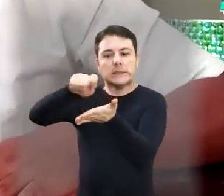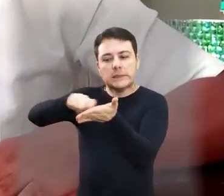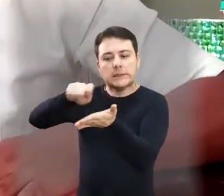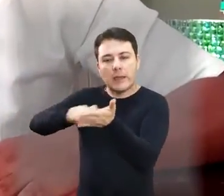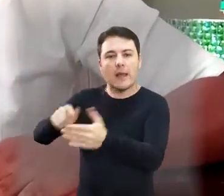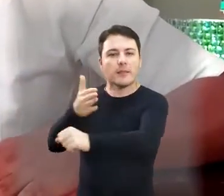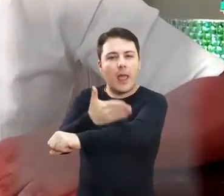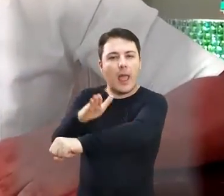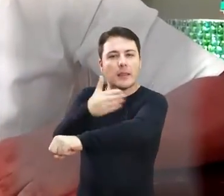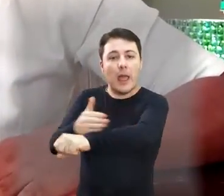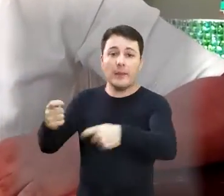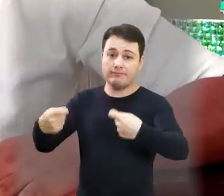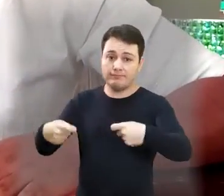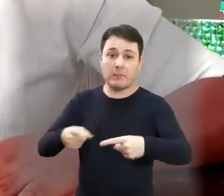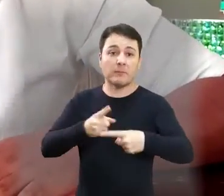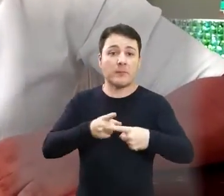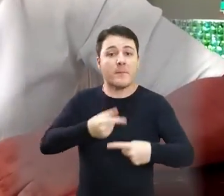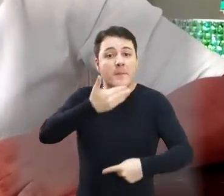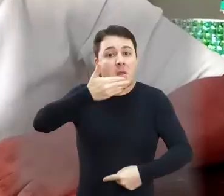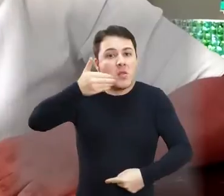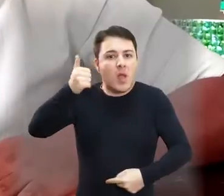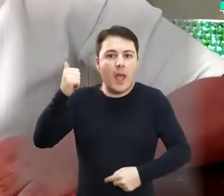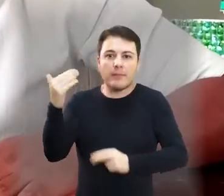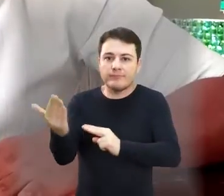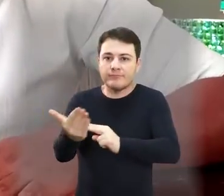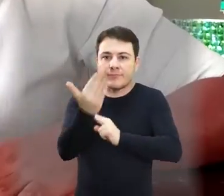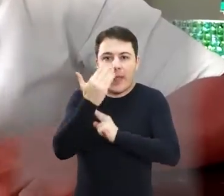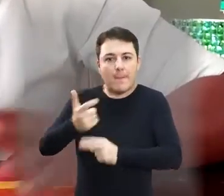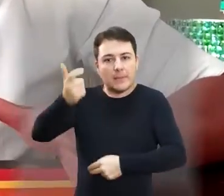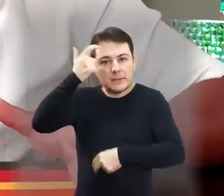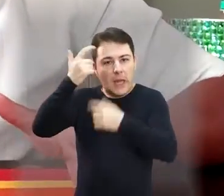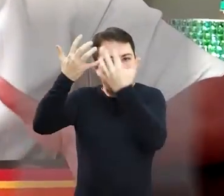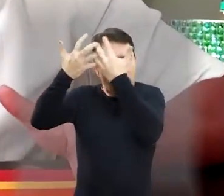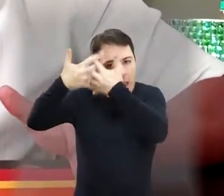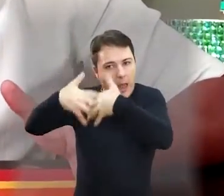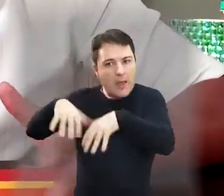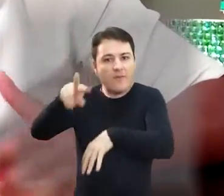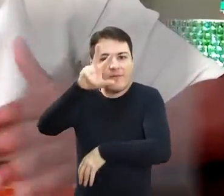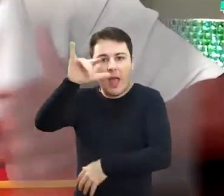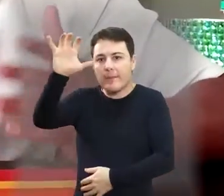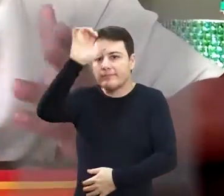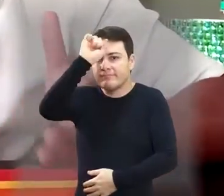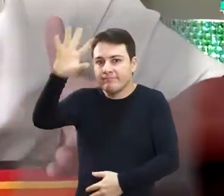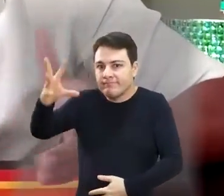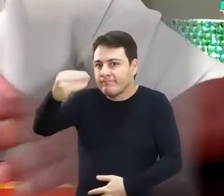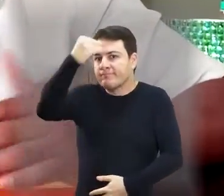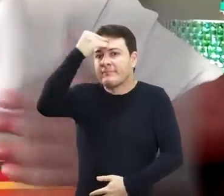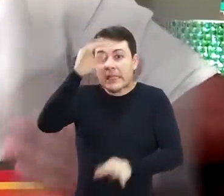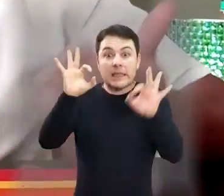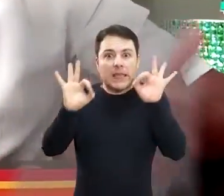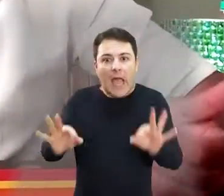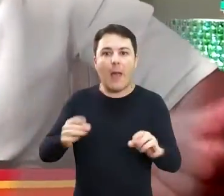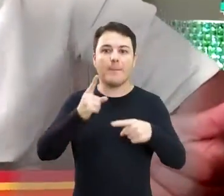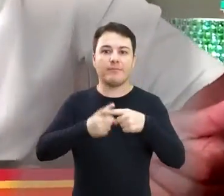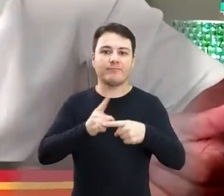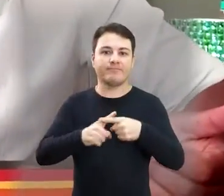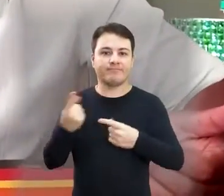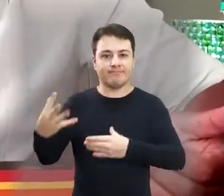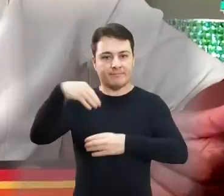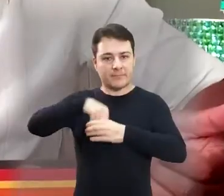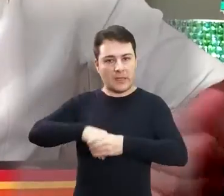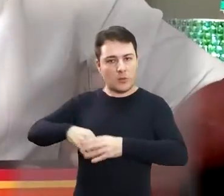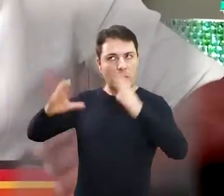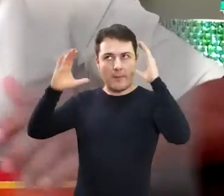após faça exercícios sobre aquele conteúdo. Isso ajuda o cérebro a memorizar aquilo que ele acabou